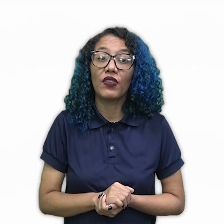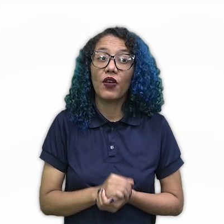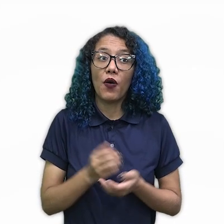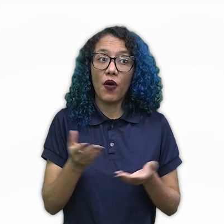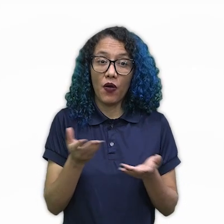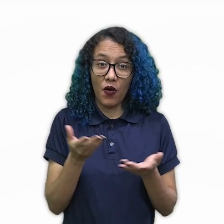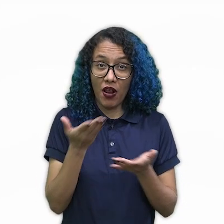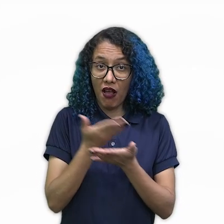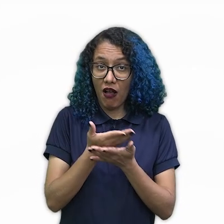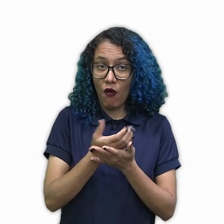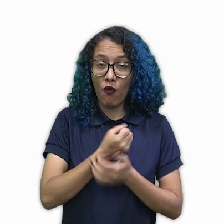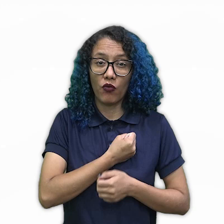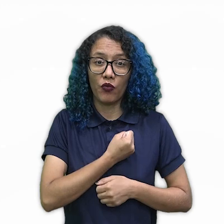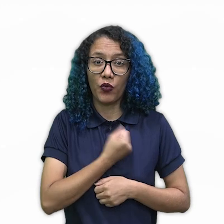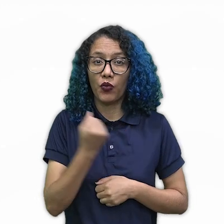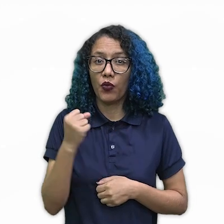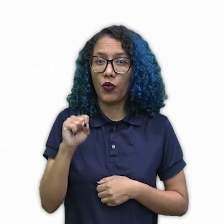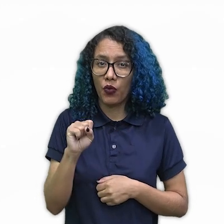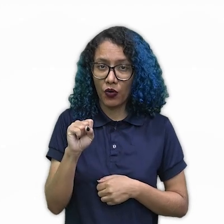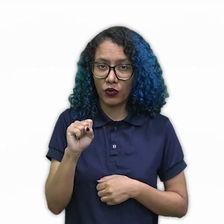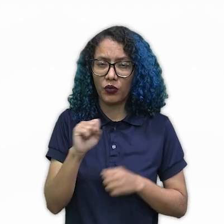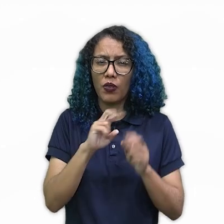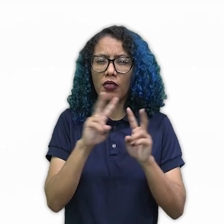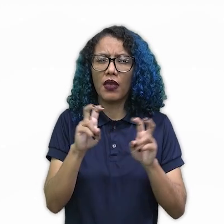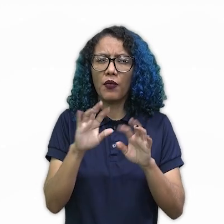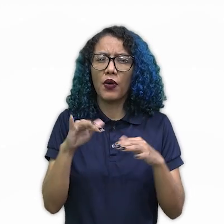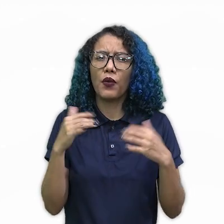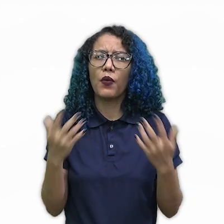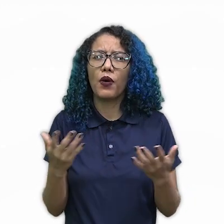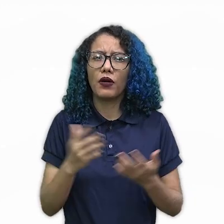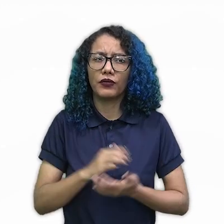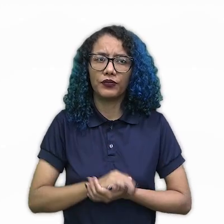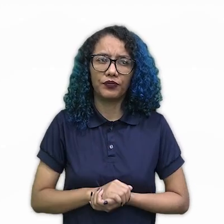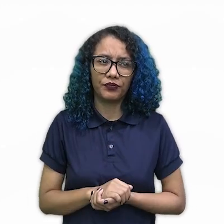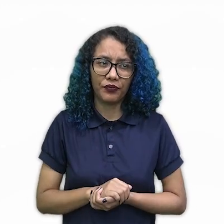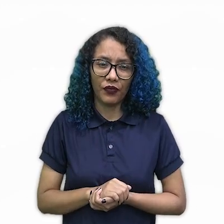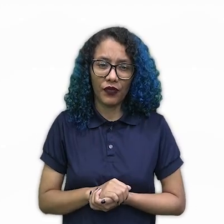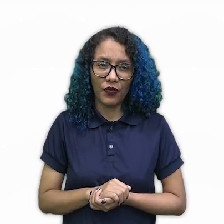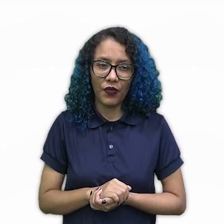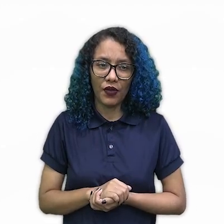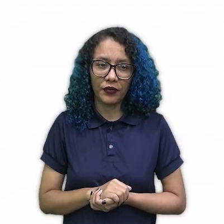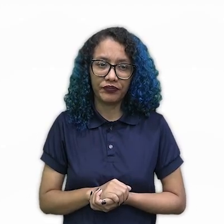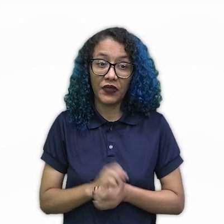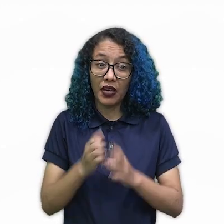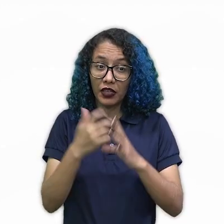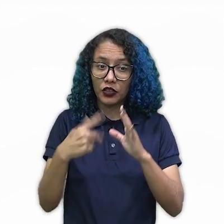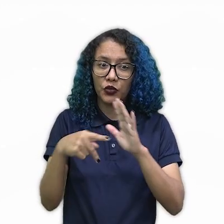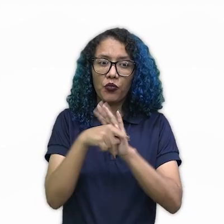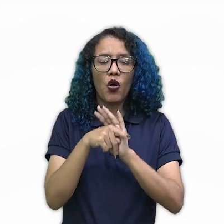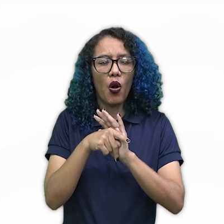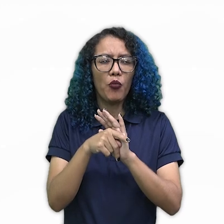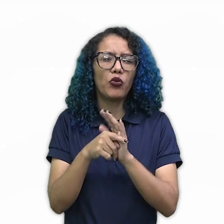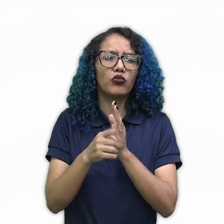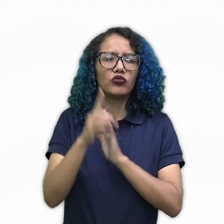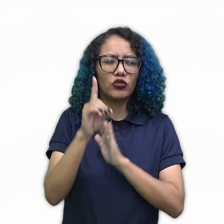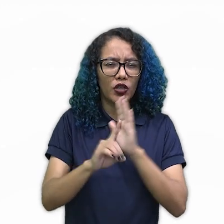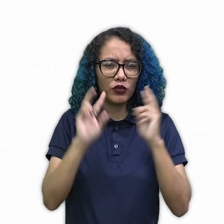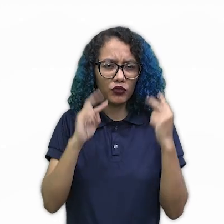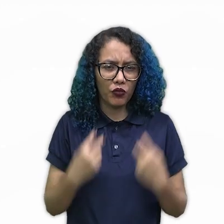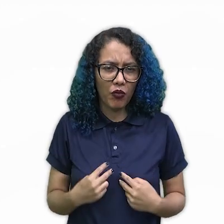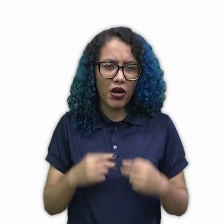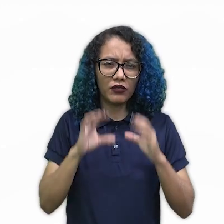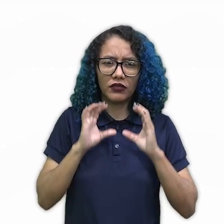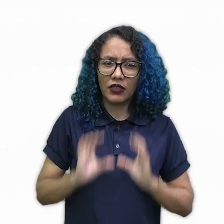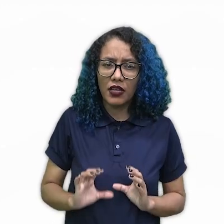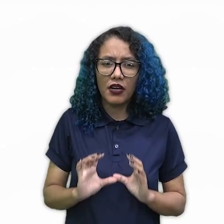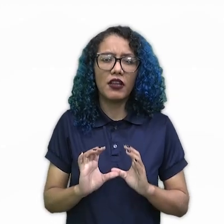nós estamos aqui na aula de número 8, o objetivo do conhecimento são noções de direitos humanos e cidadania, processos